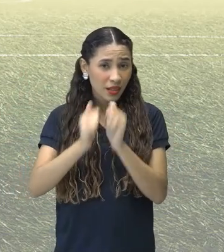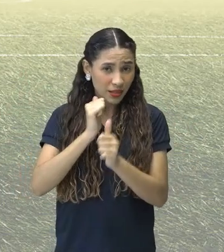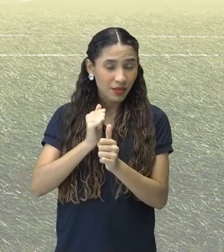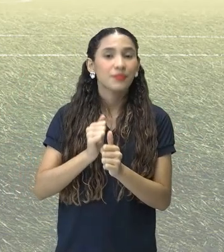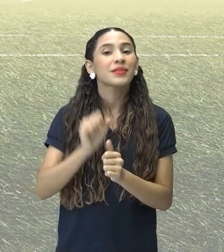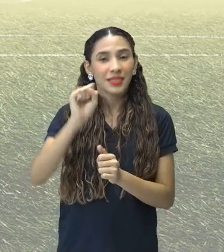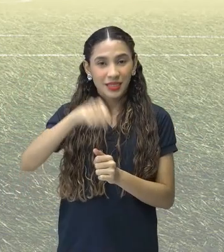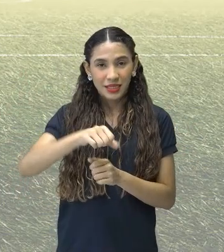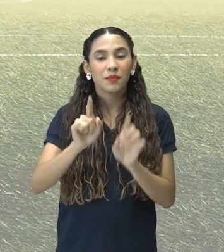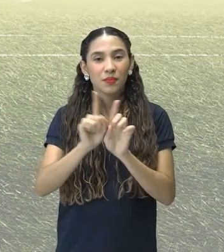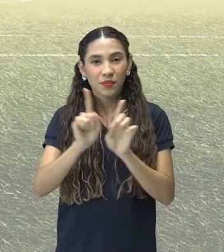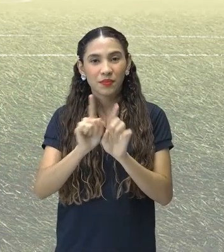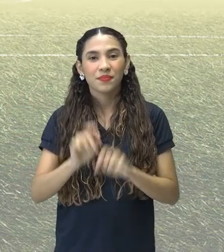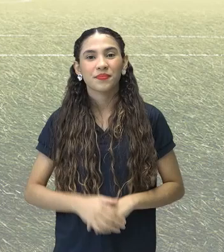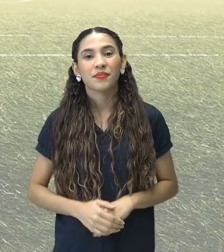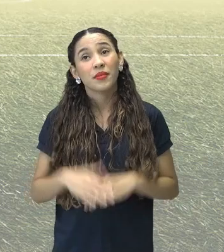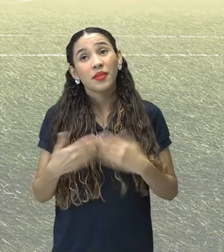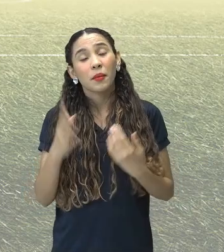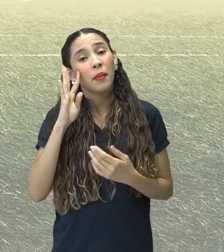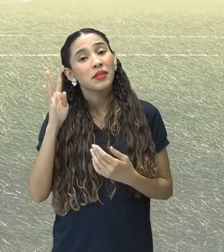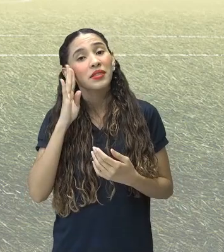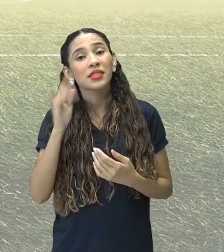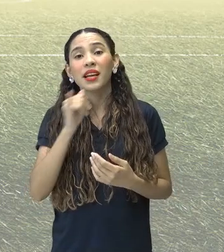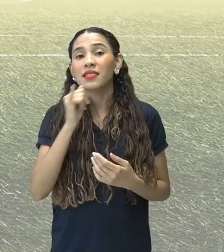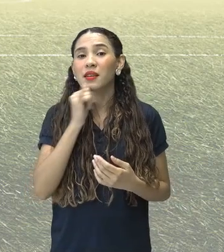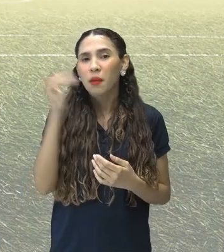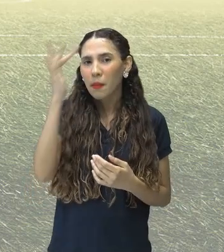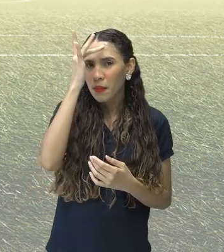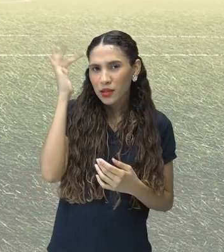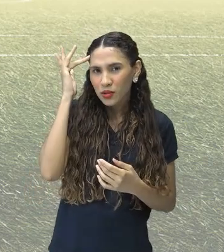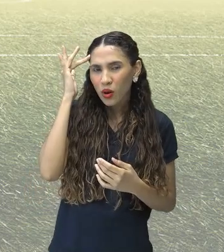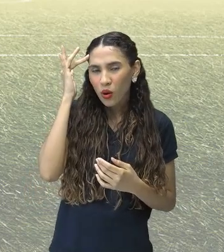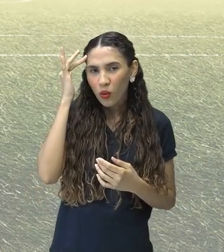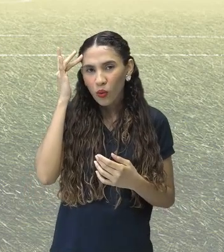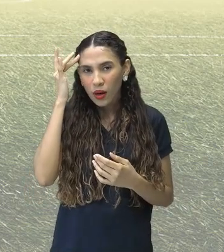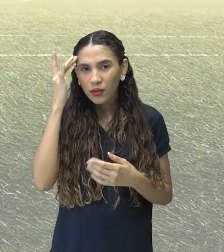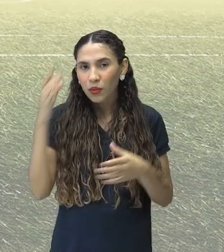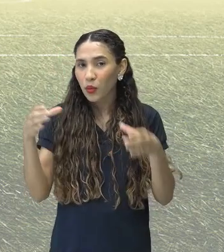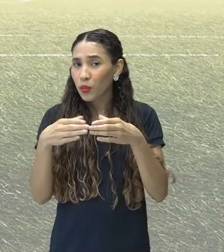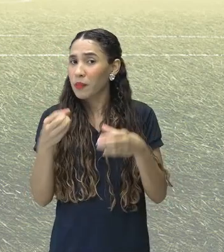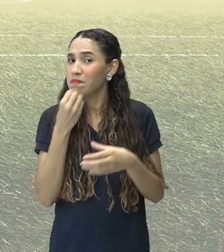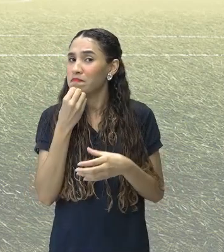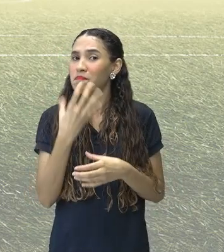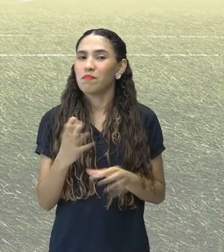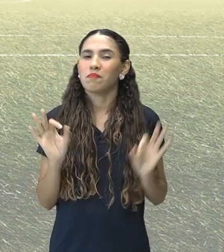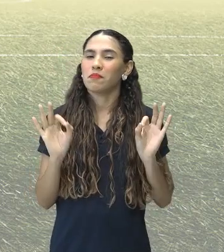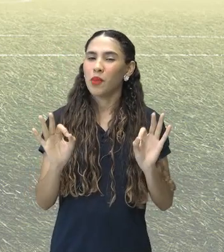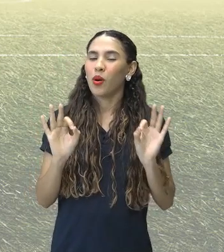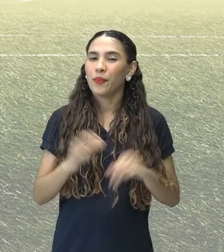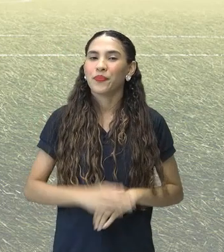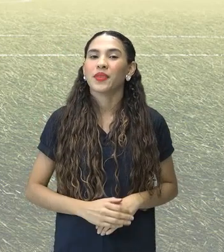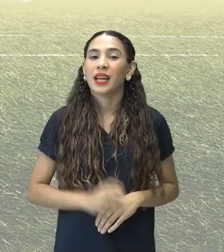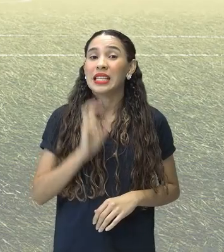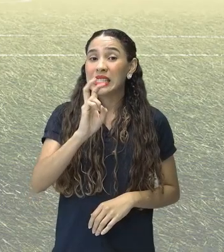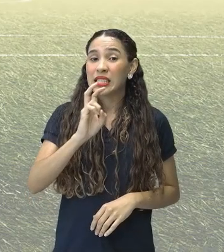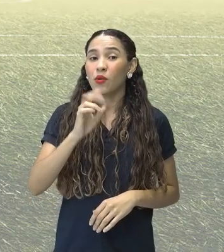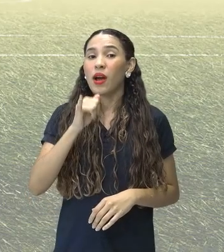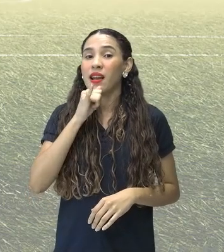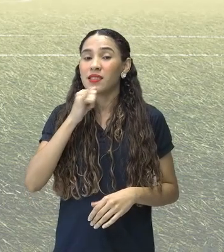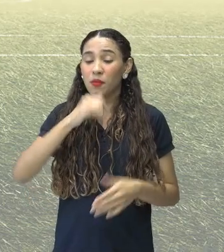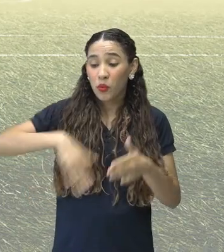razão? Claro que pode. Imagine que eu tenho um atacante, o atacante do meu time ele é muito bom, que a cada 5